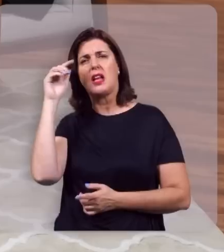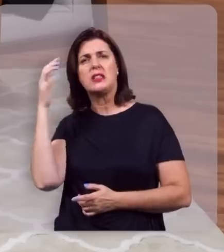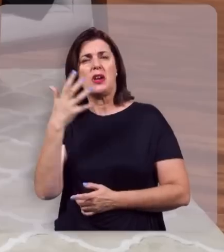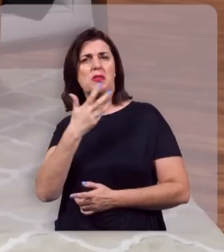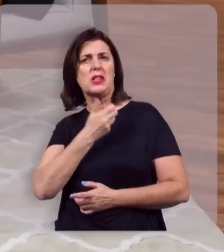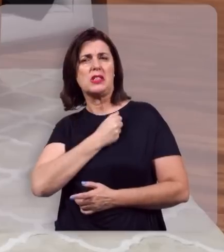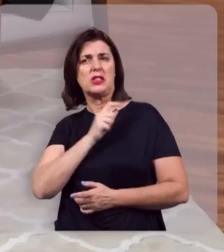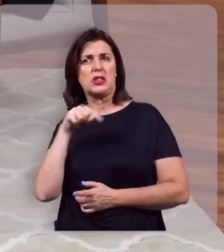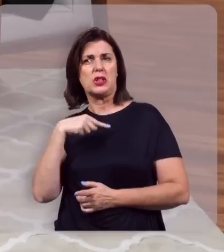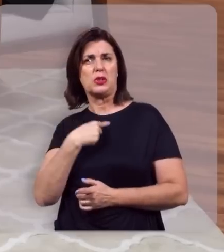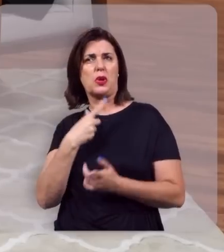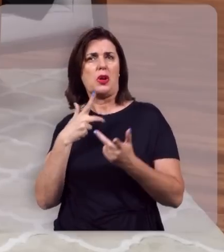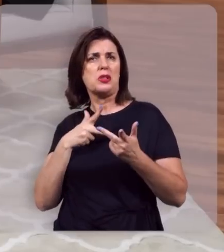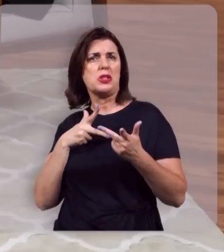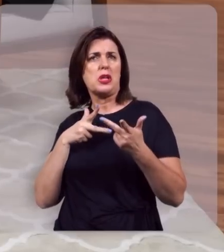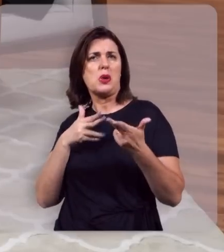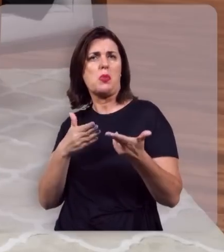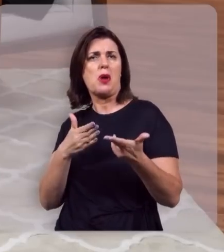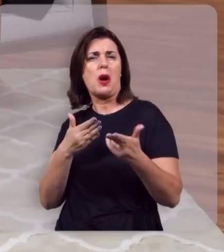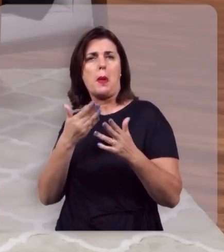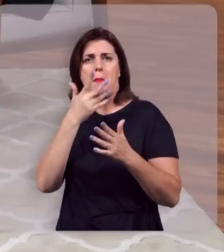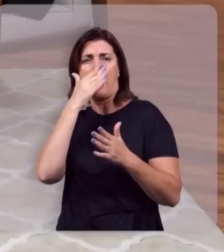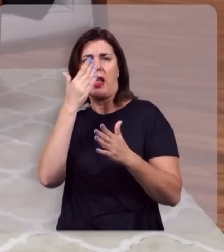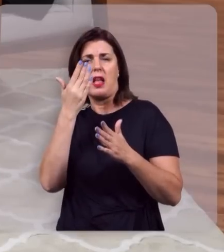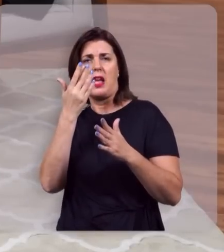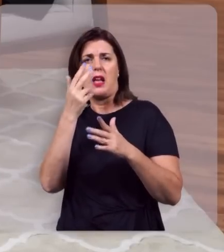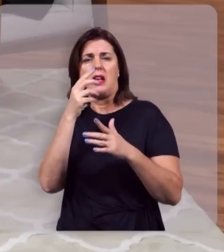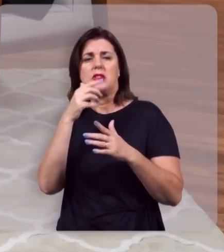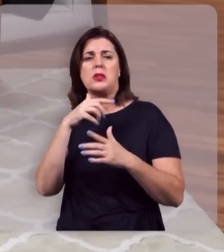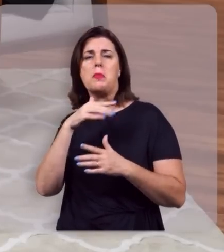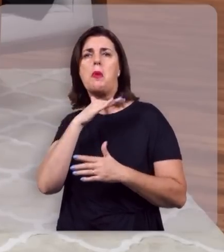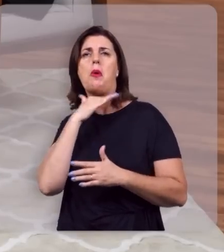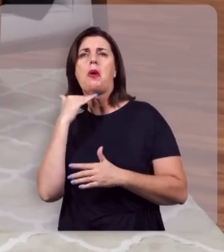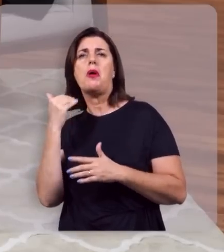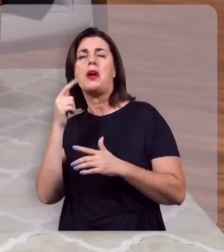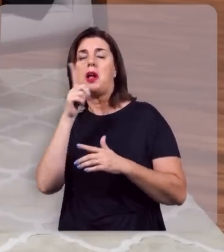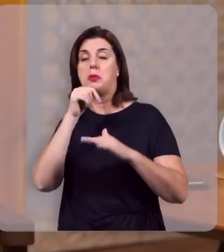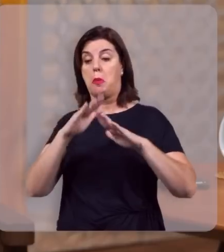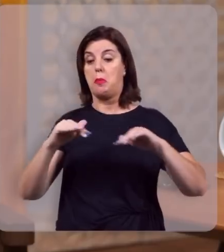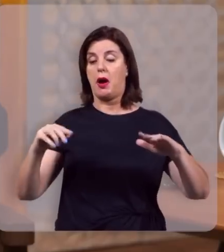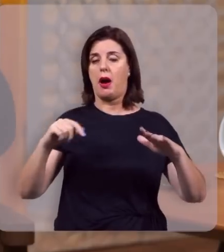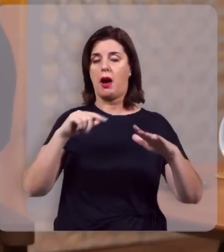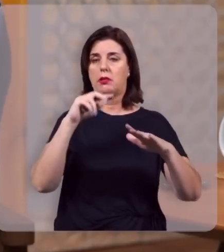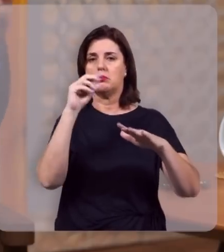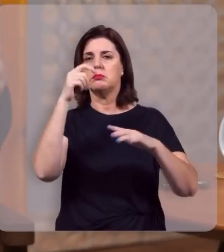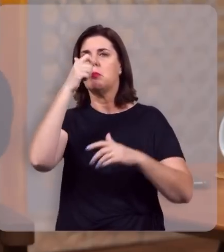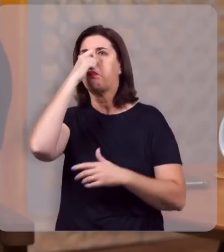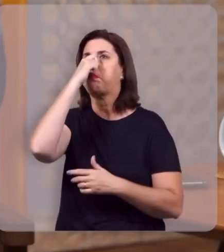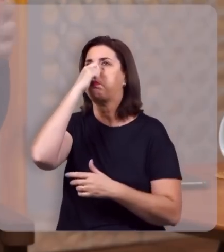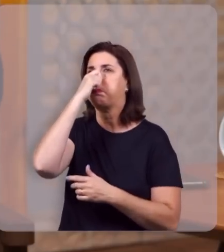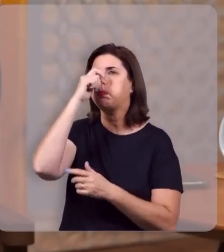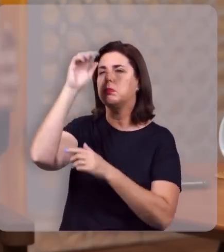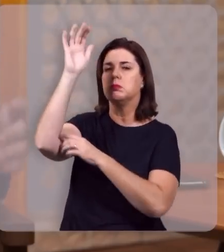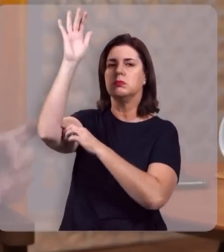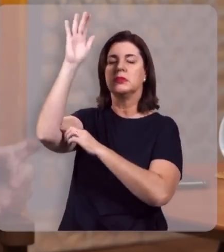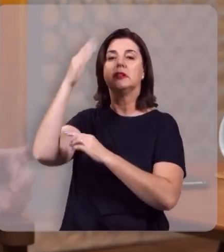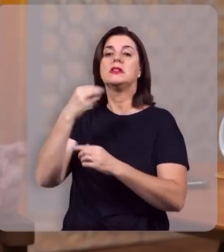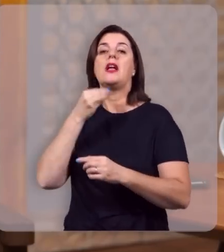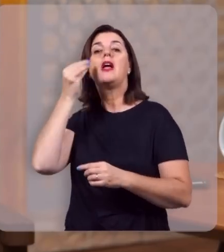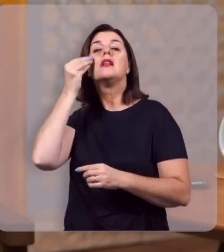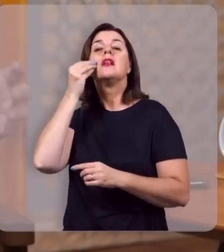que nós estávamos como que nos afundando e afogando em um mar aberto e então tentando de alguma